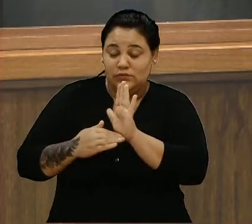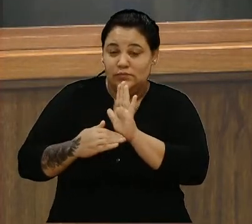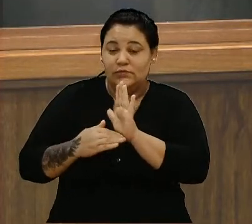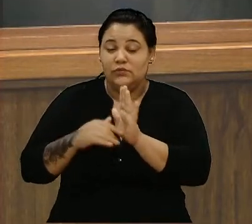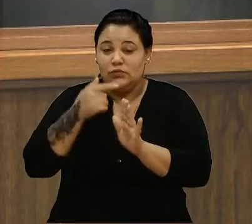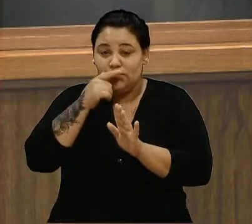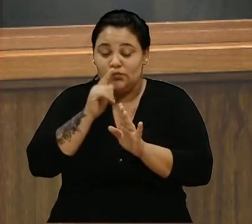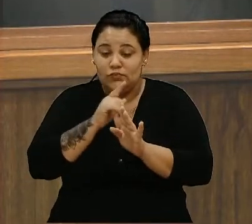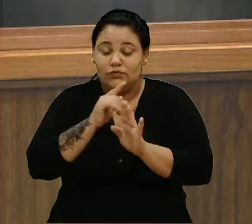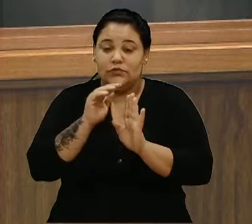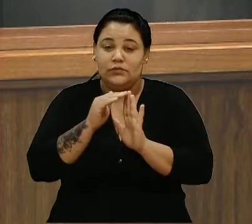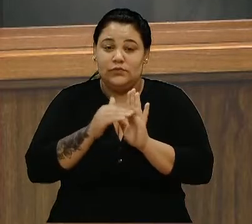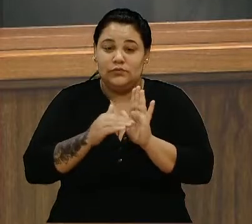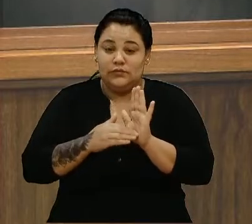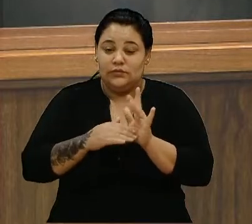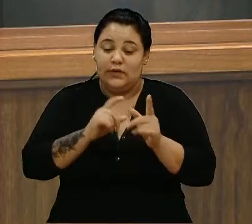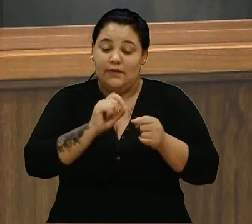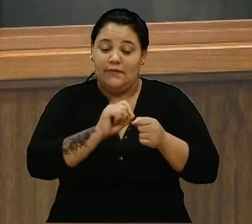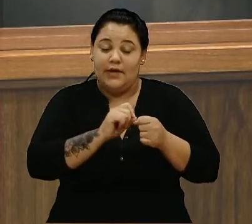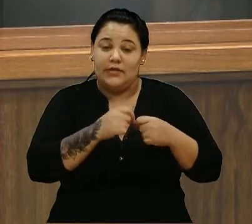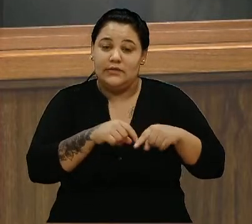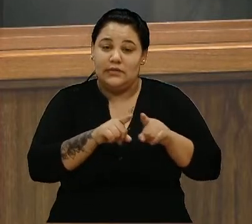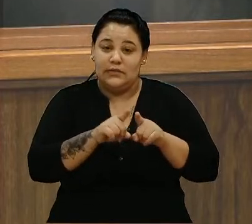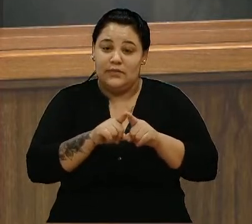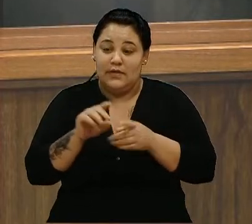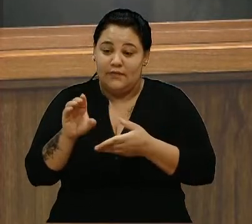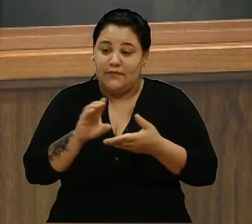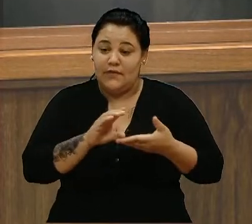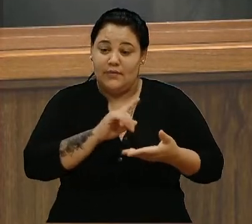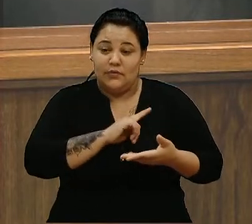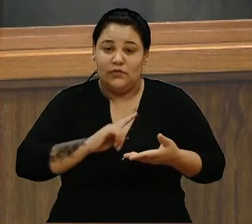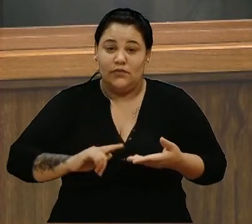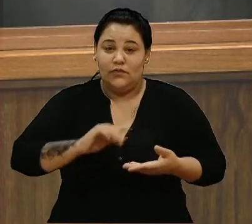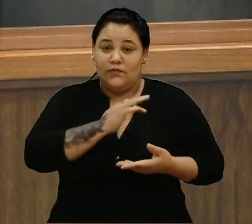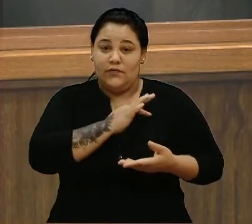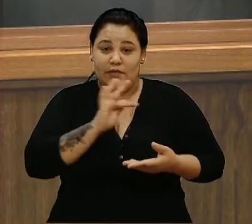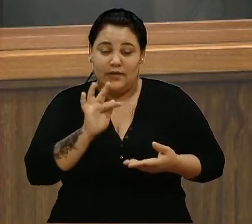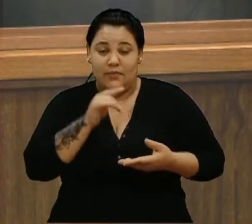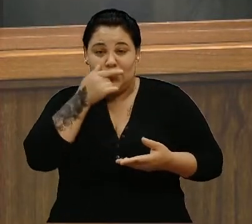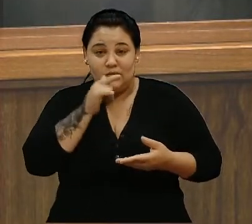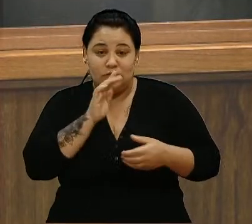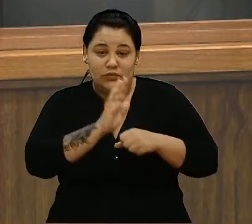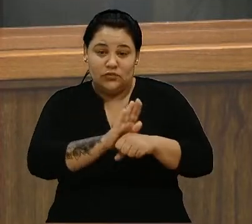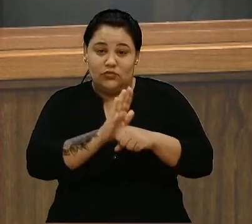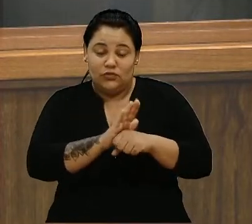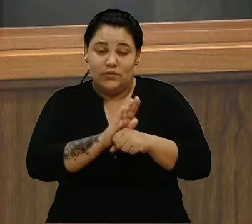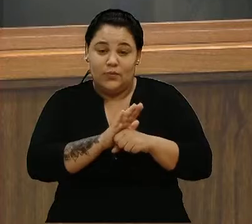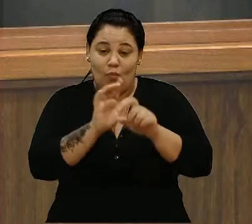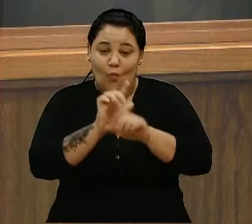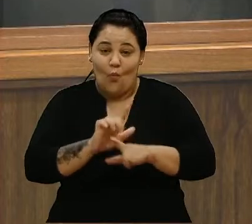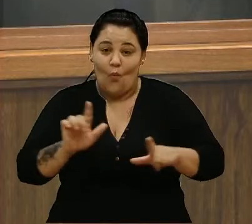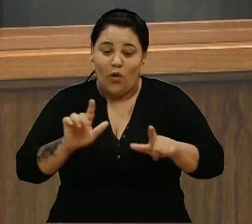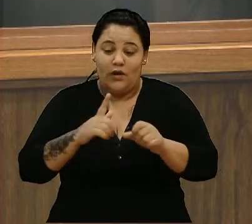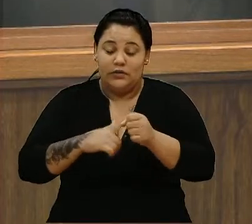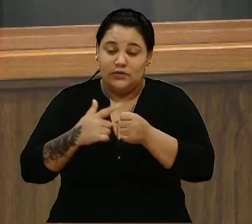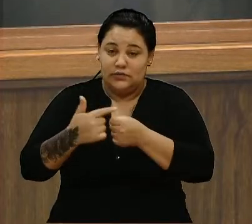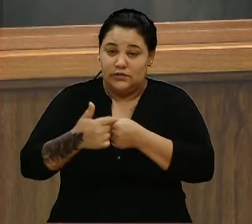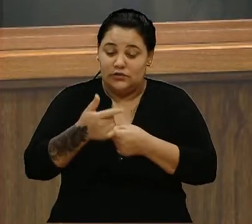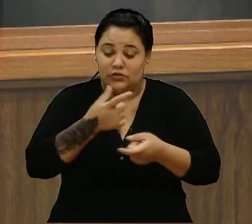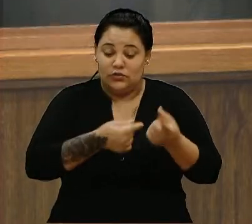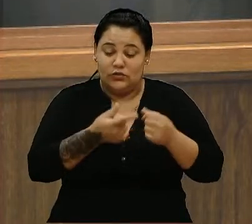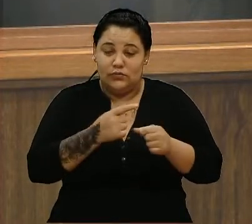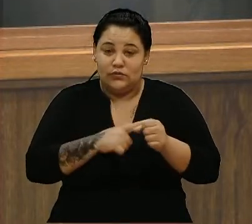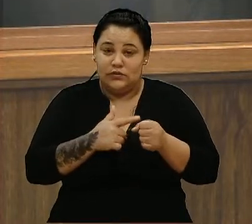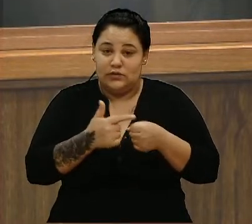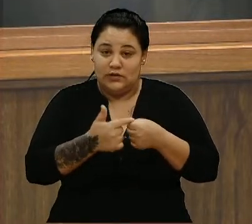programas e faça com que venha verba também do governo federal para ajudar a limpeza da cidade e a economia da cidade.